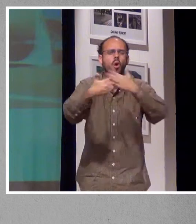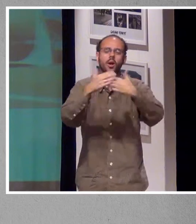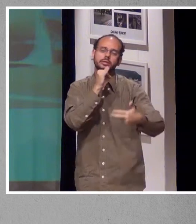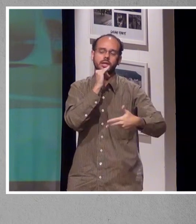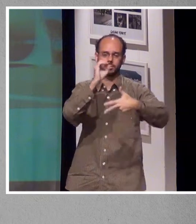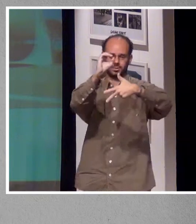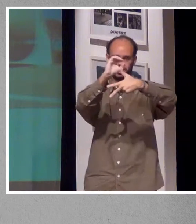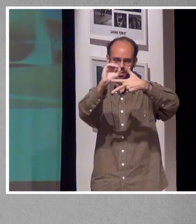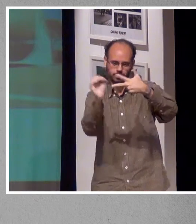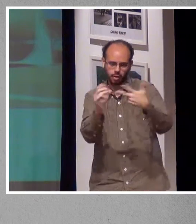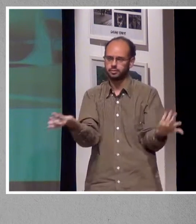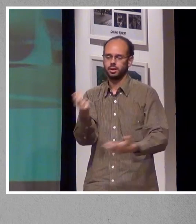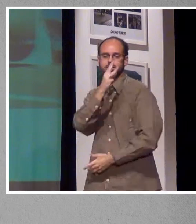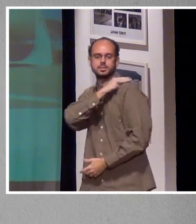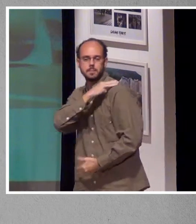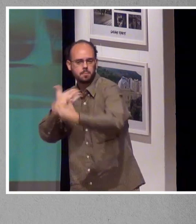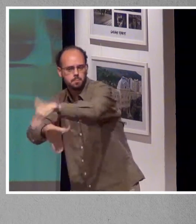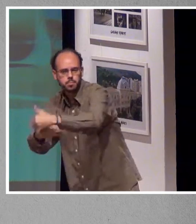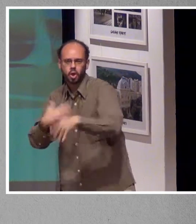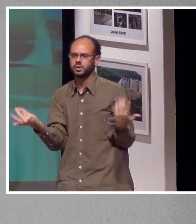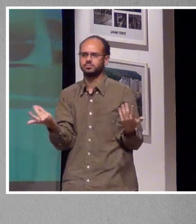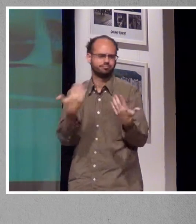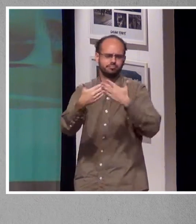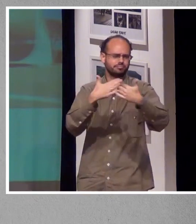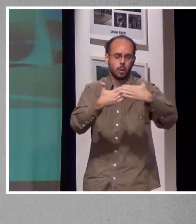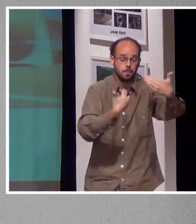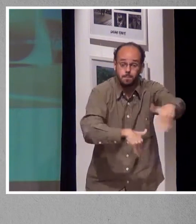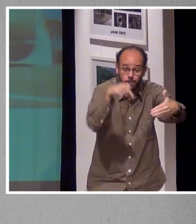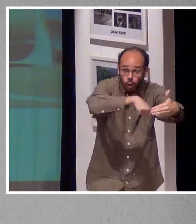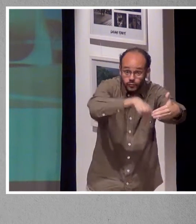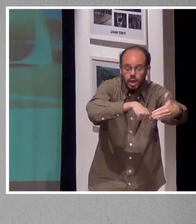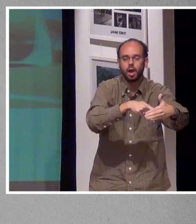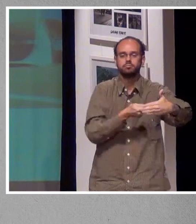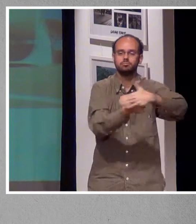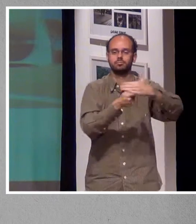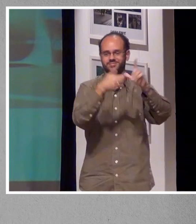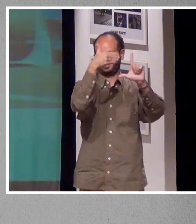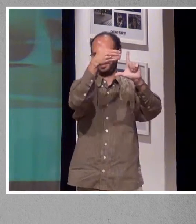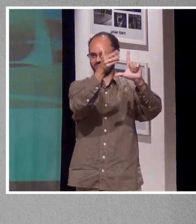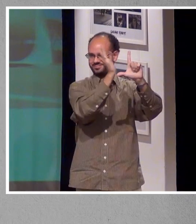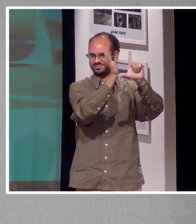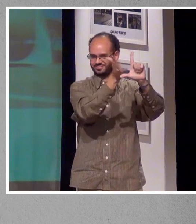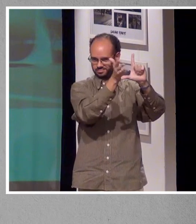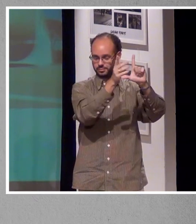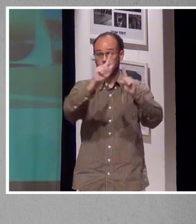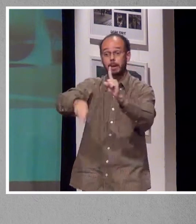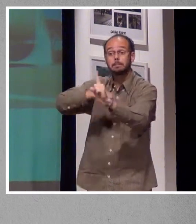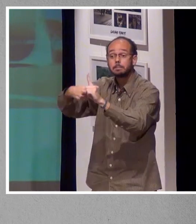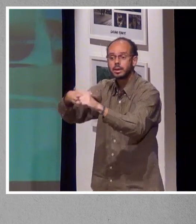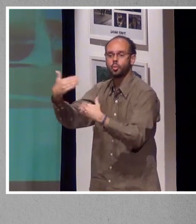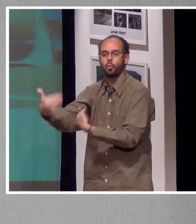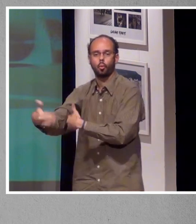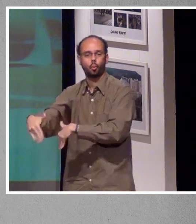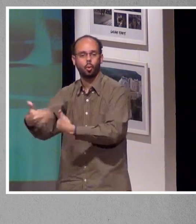e lá há uma pesquisa embasando essas questões a respeito do Enem, com relação ao ensino médio,